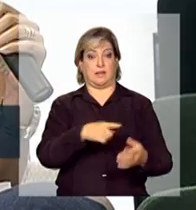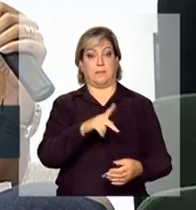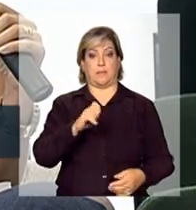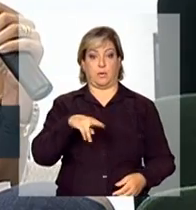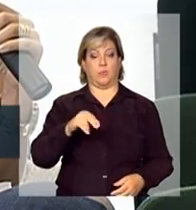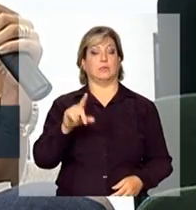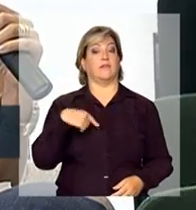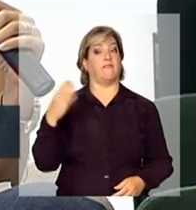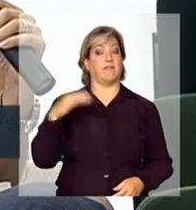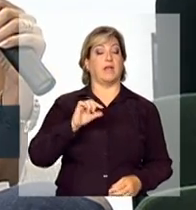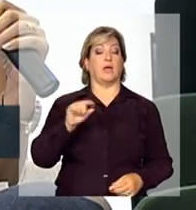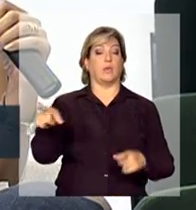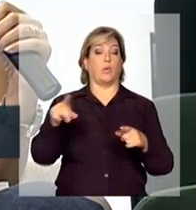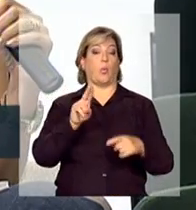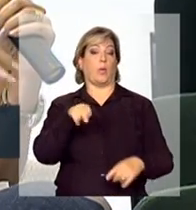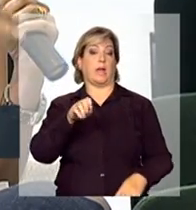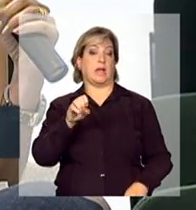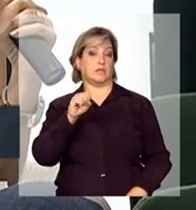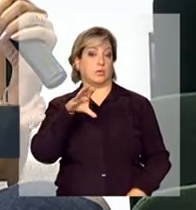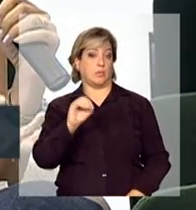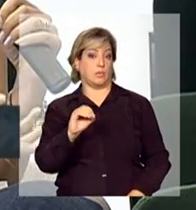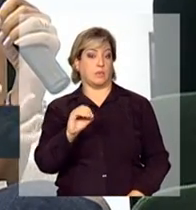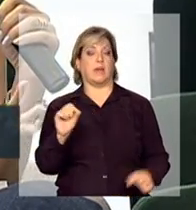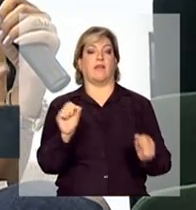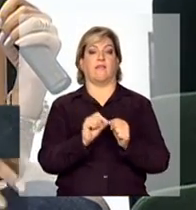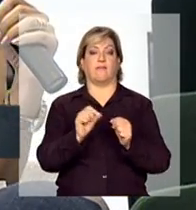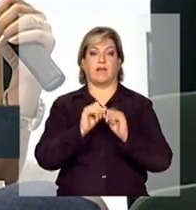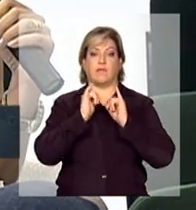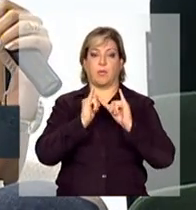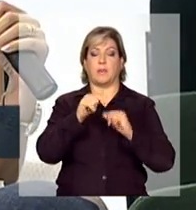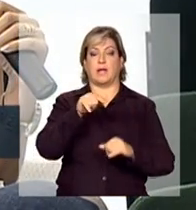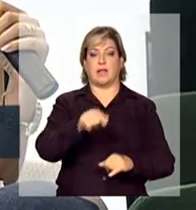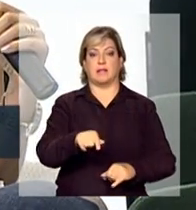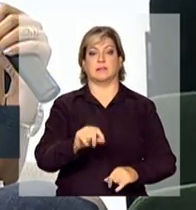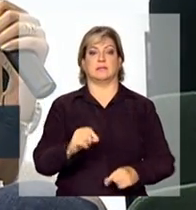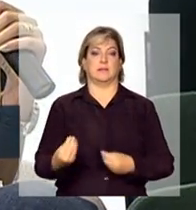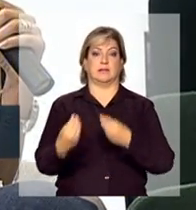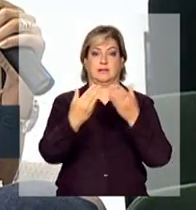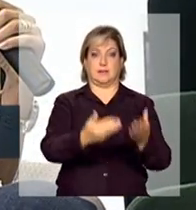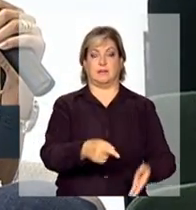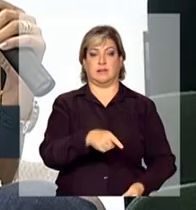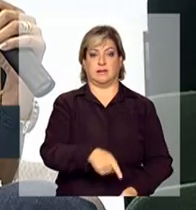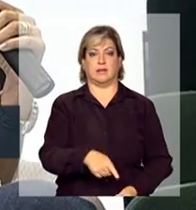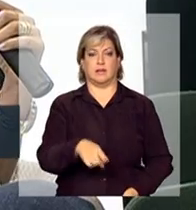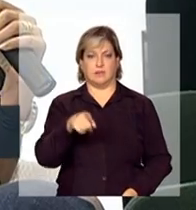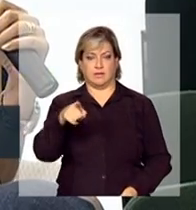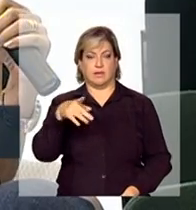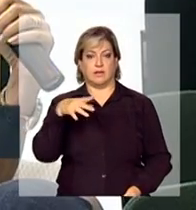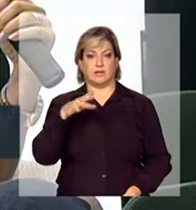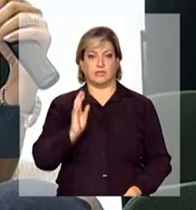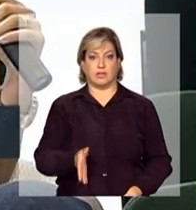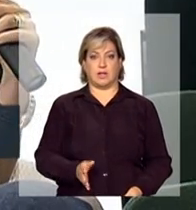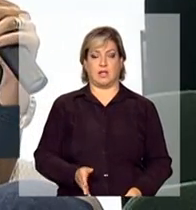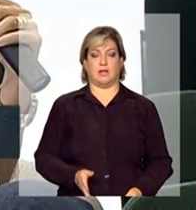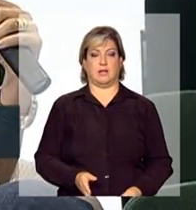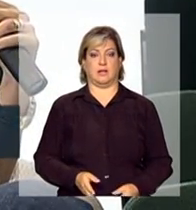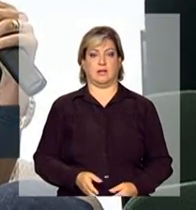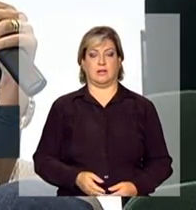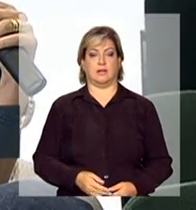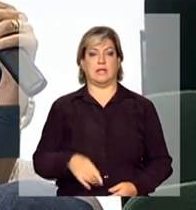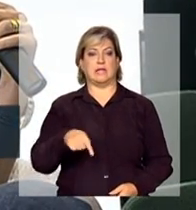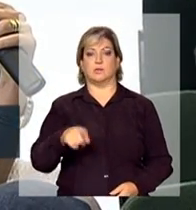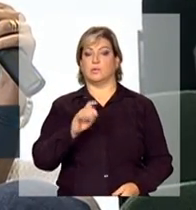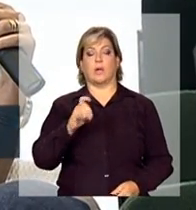vem da Unesco a Unesco é quem faz essa compilação desses dados e Repassa para ele se se o senhor já chegou porque isso não é